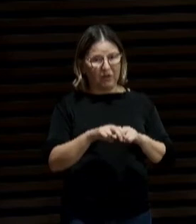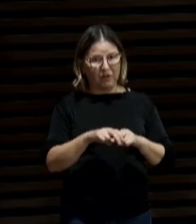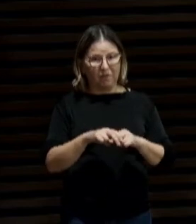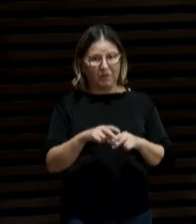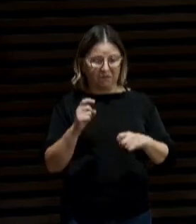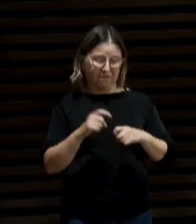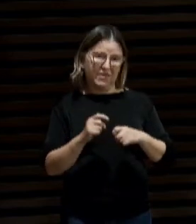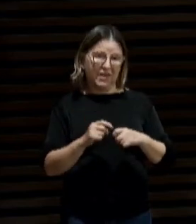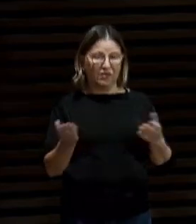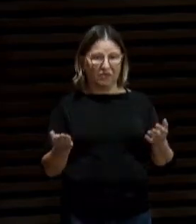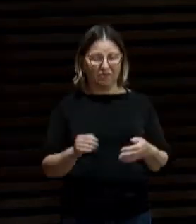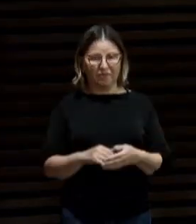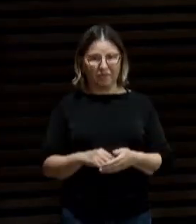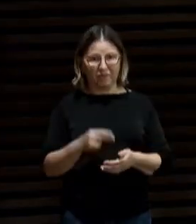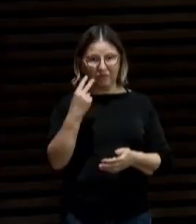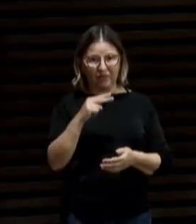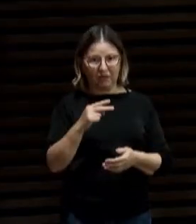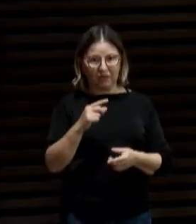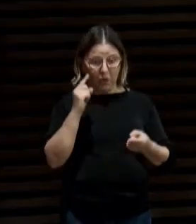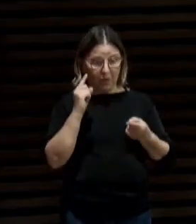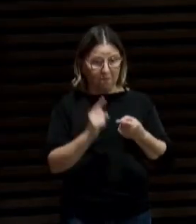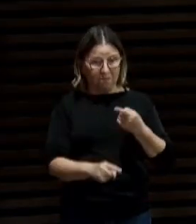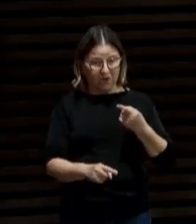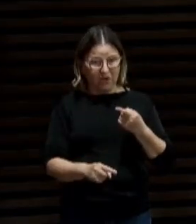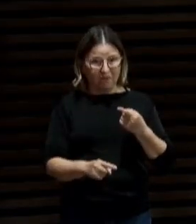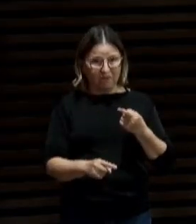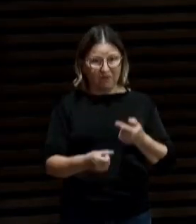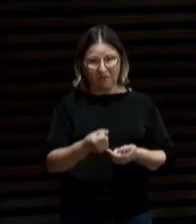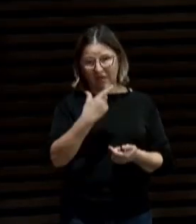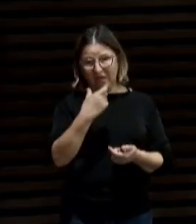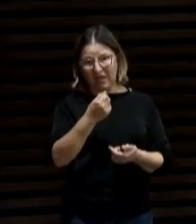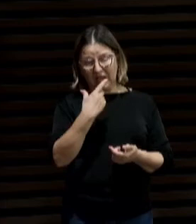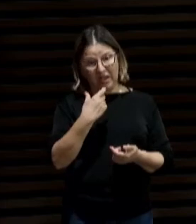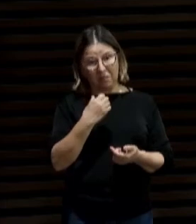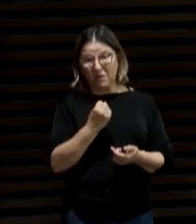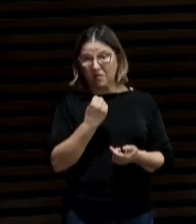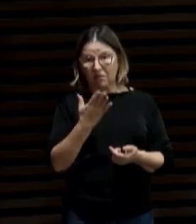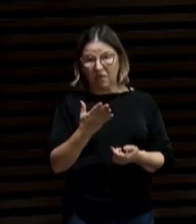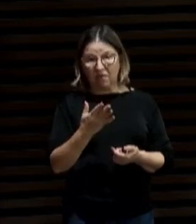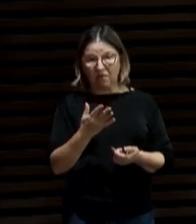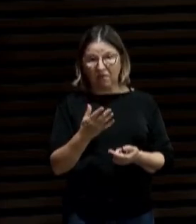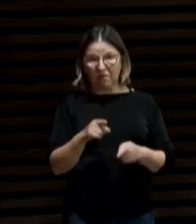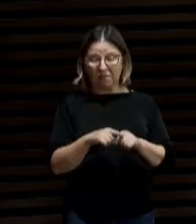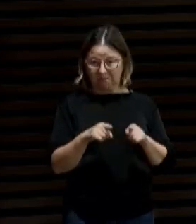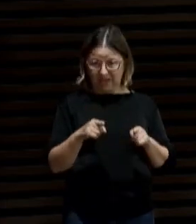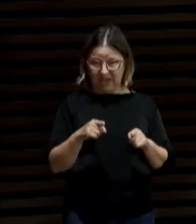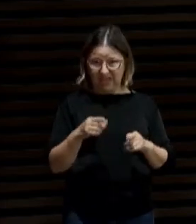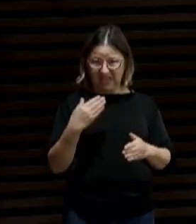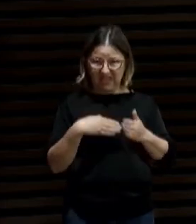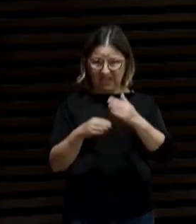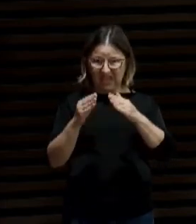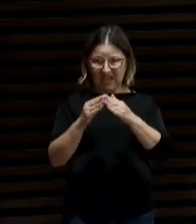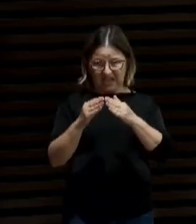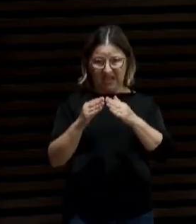Nós vemos que é proibido tomar um remédio que está há 70 anos no mercado, super seguro, Mas ir para casa e morrer lá tomando dipirona,